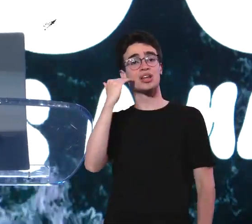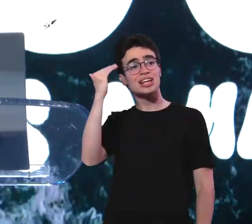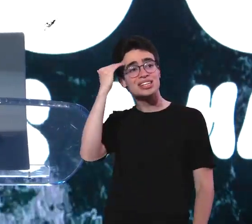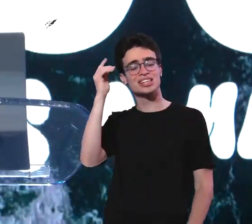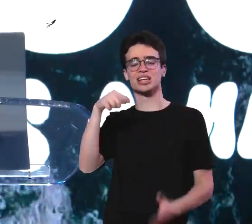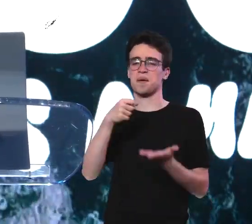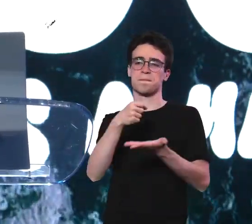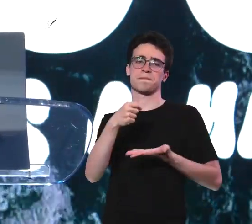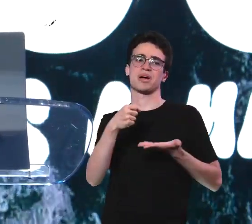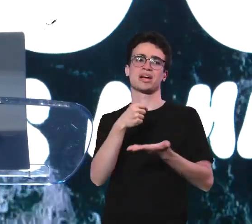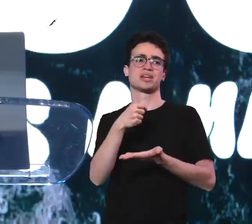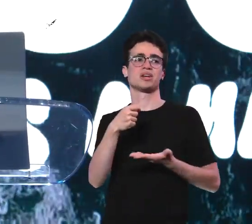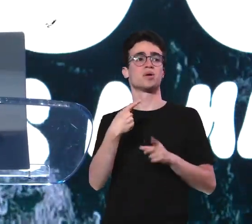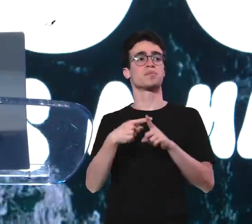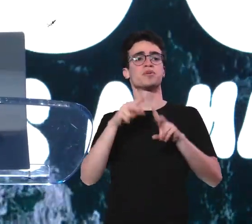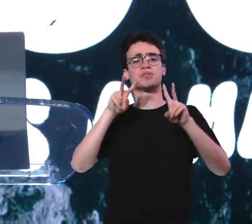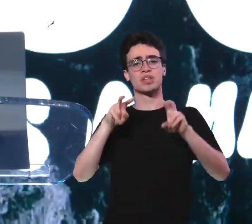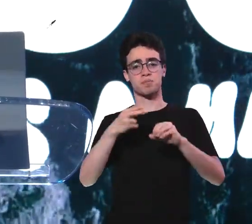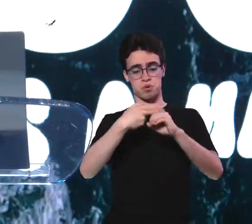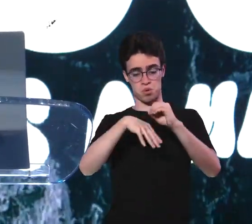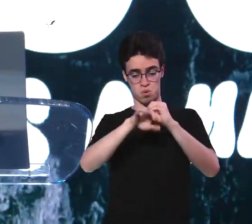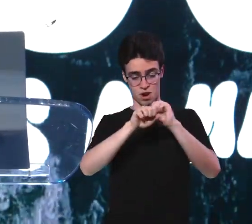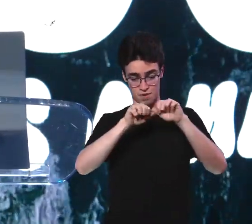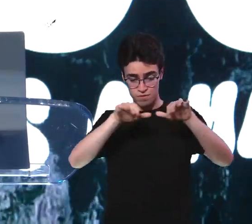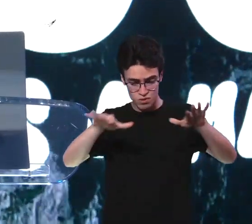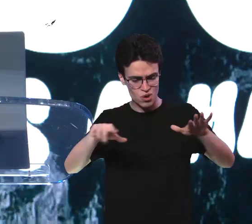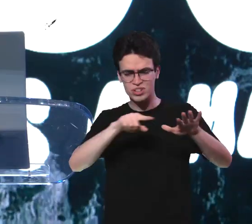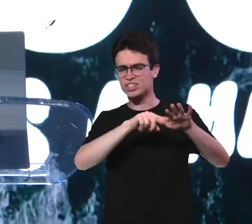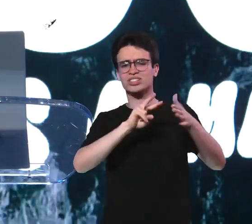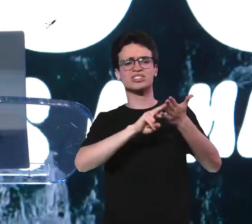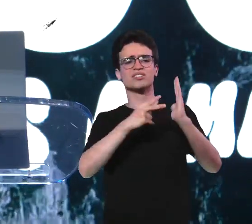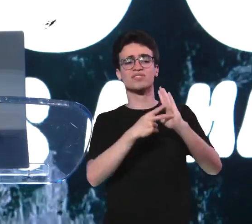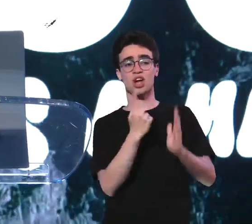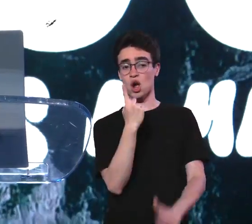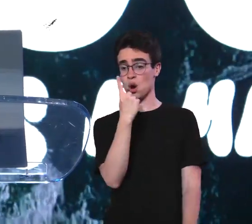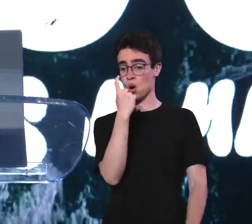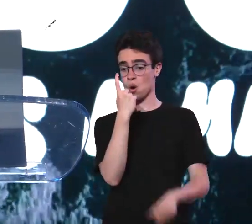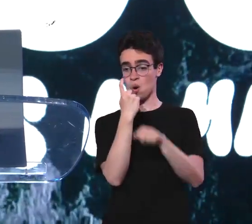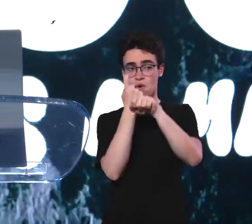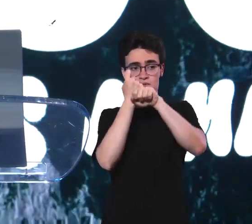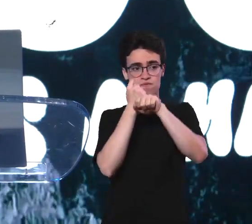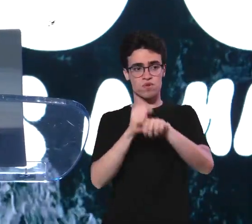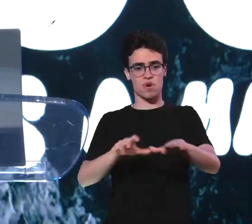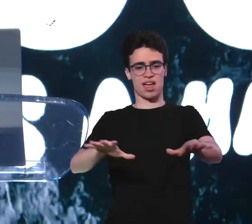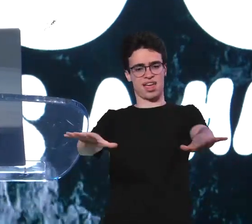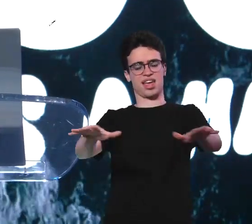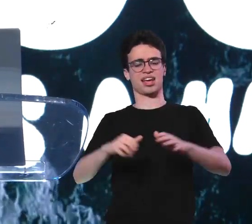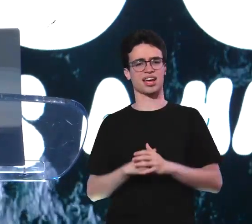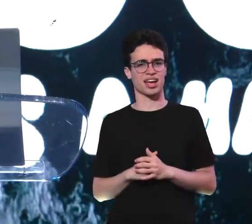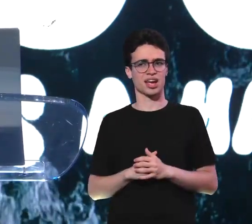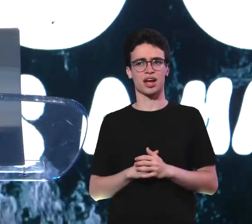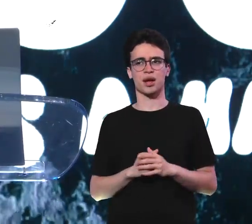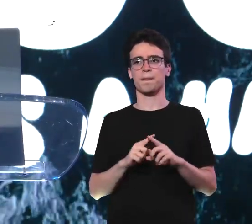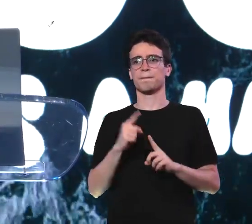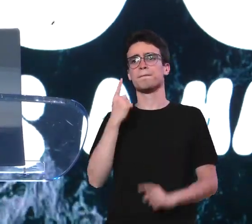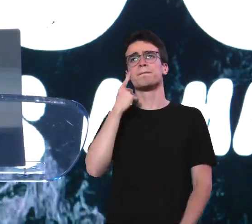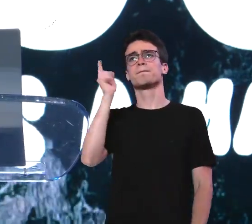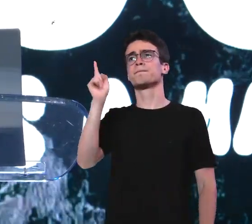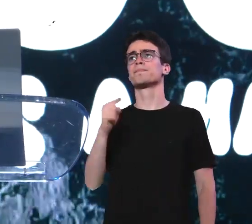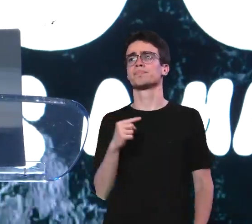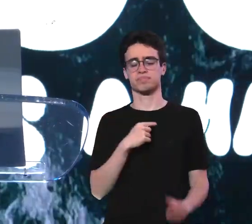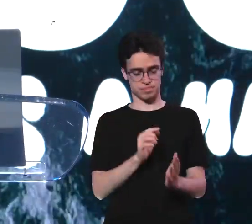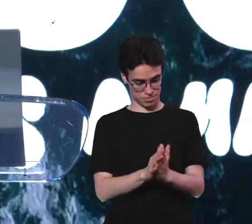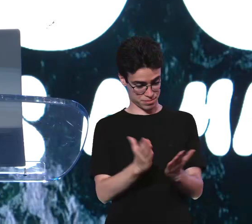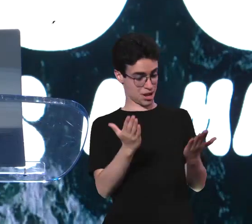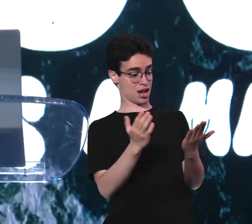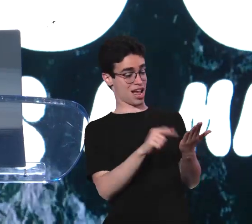O nome do nosso ministério é One Flow, que significa um fluir do rio de Deus. Mas não foi simplesmente um dia eu estava acordado e peguei a Bíblia e